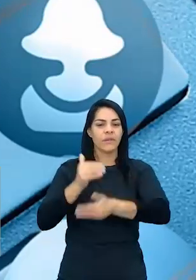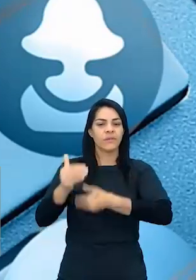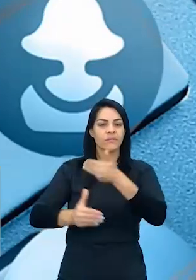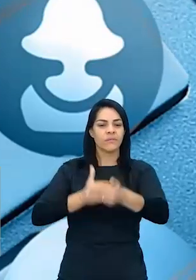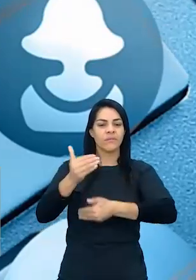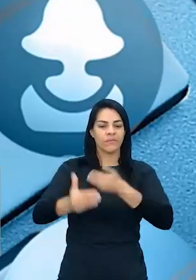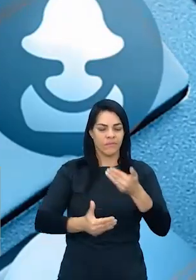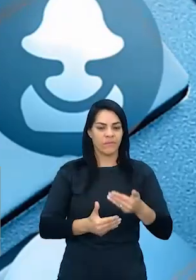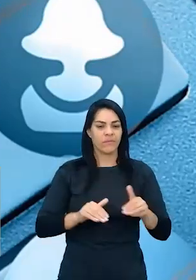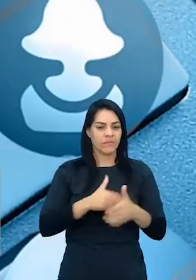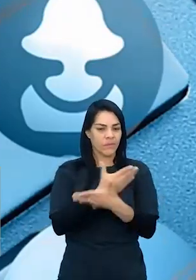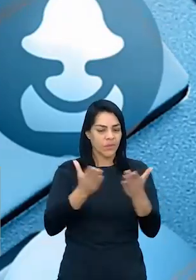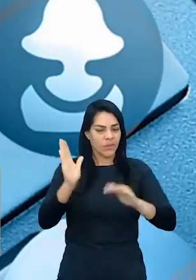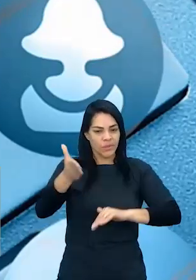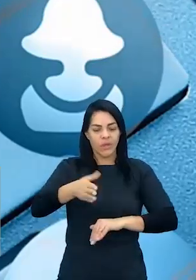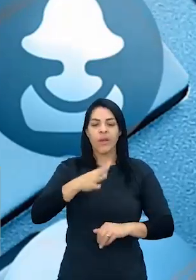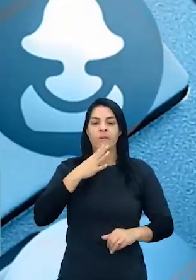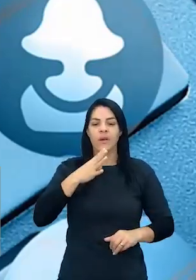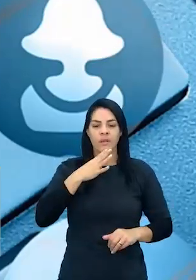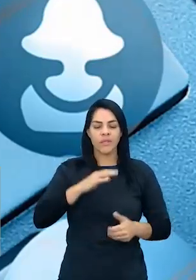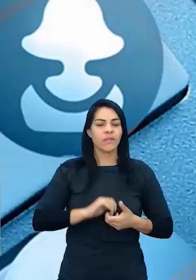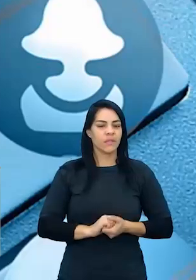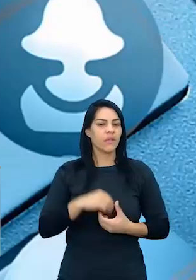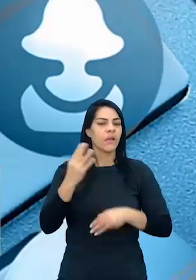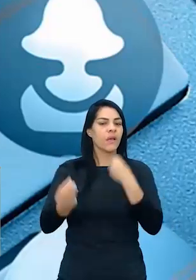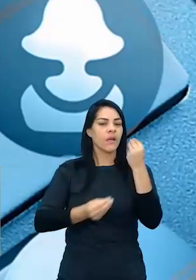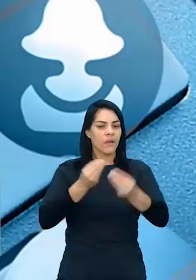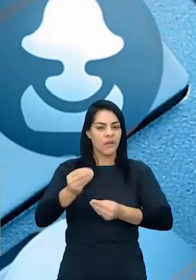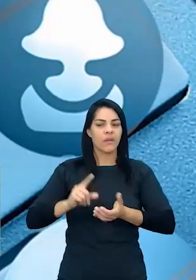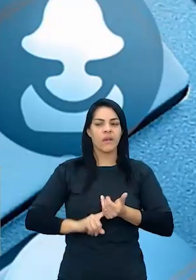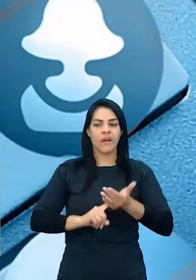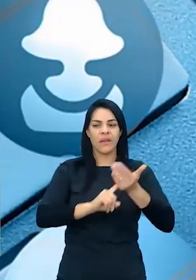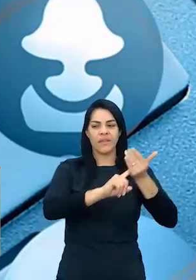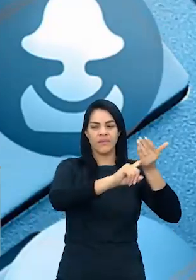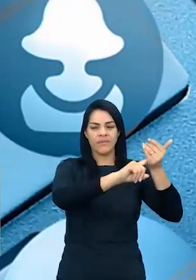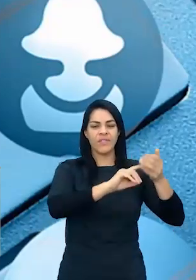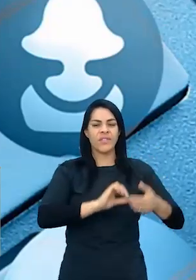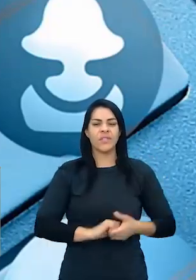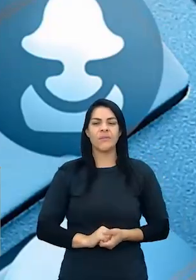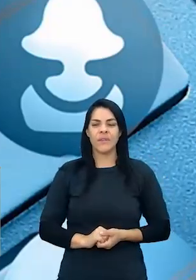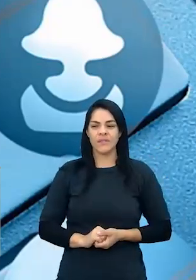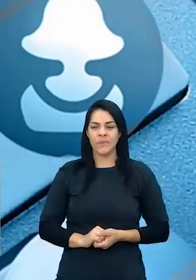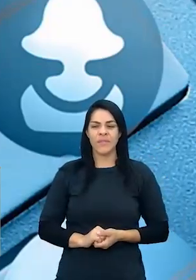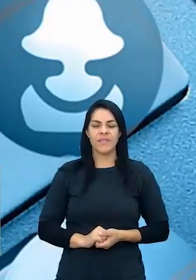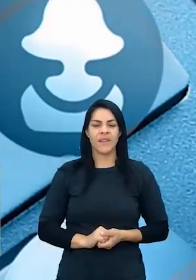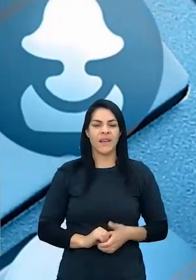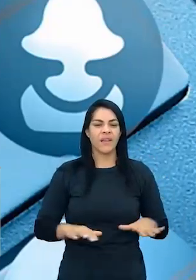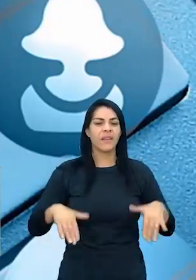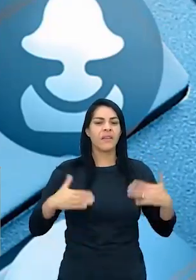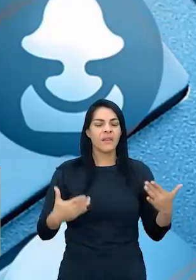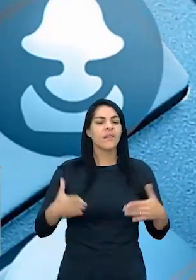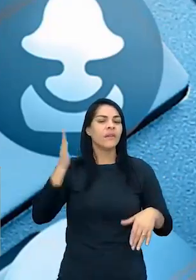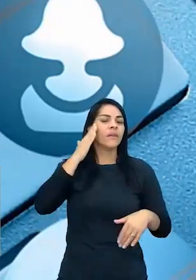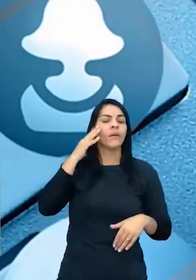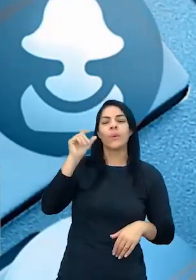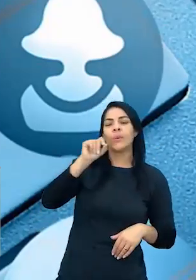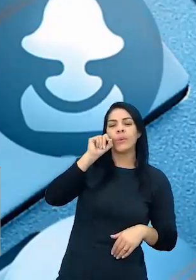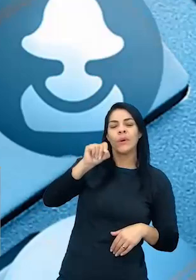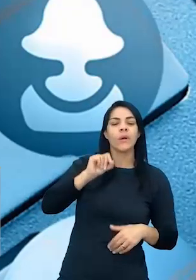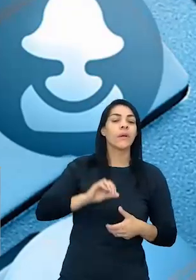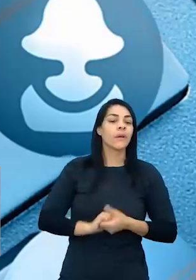que a gente já conhece historicamente como é que essa tecnologia chegou até nós. Então, ora a gente sabe muito bem